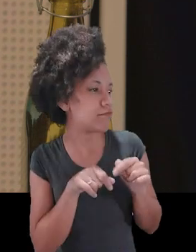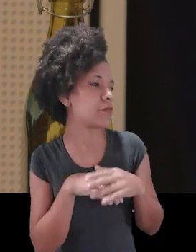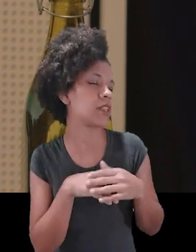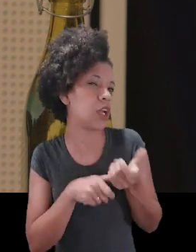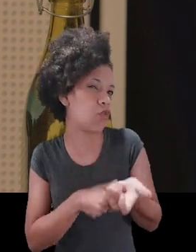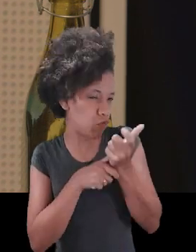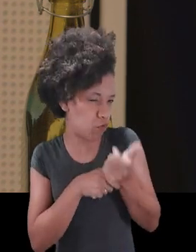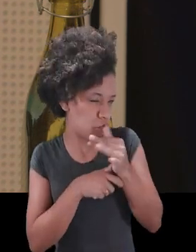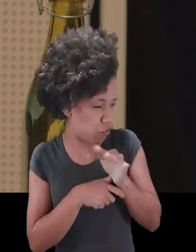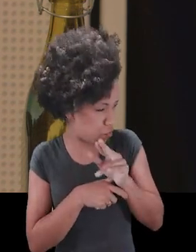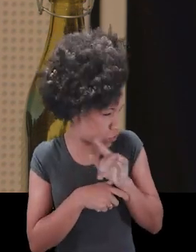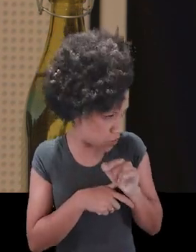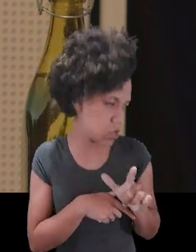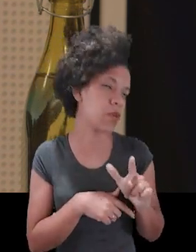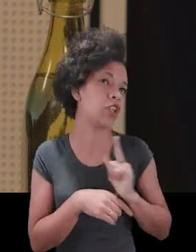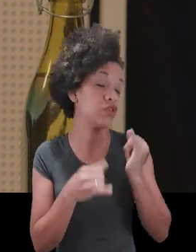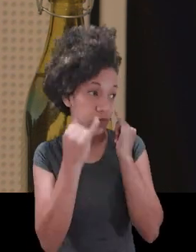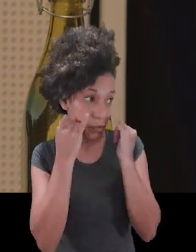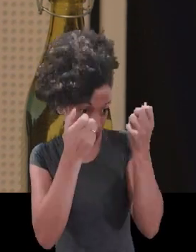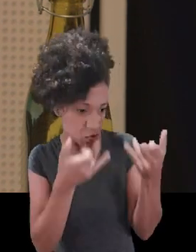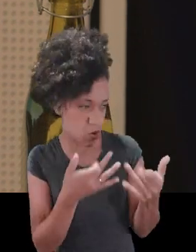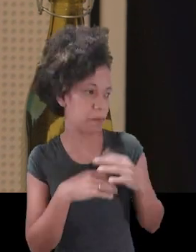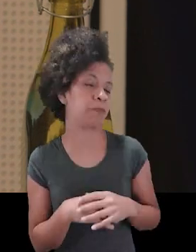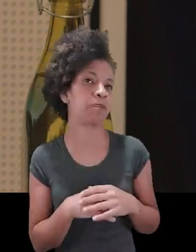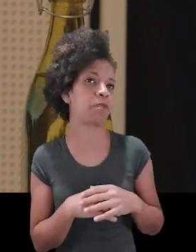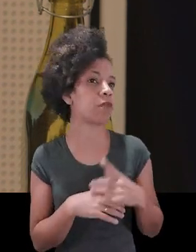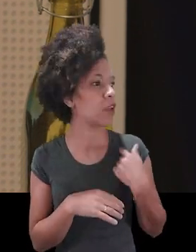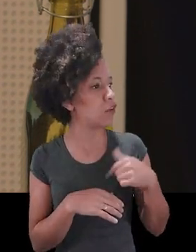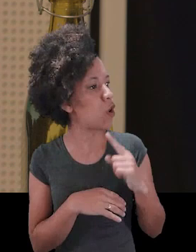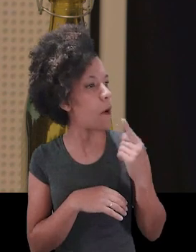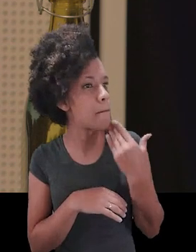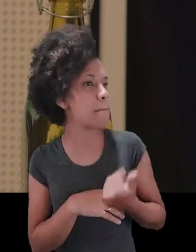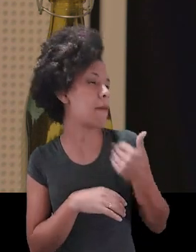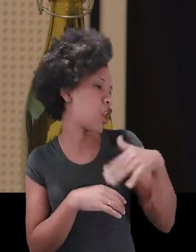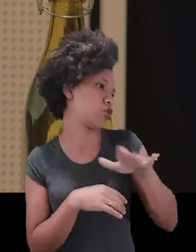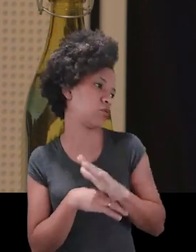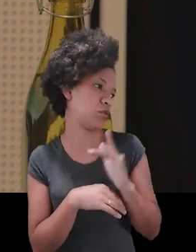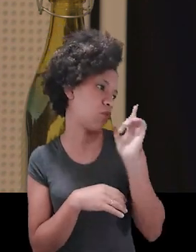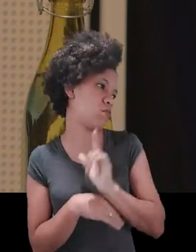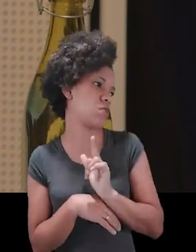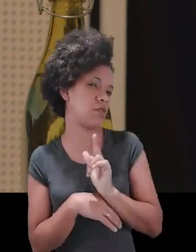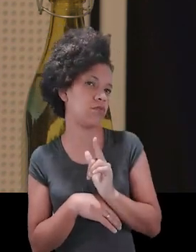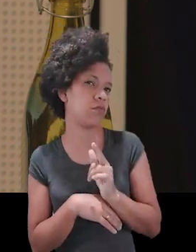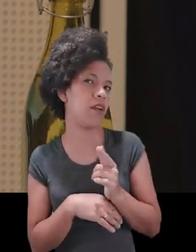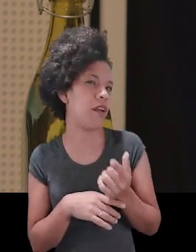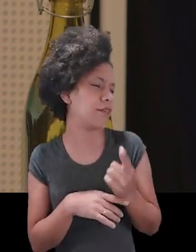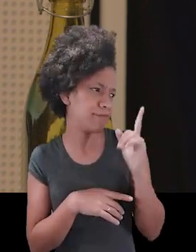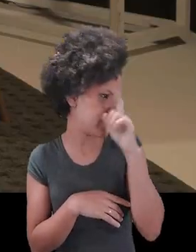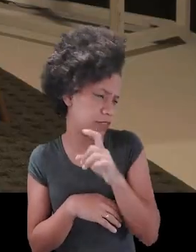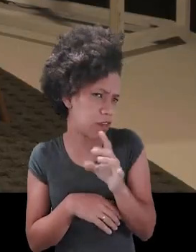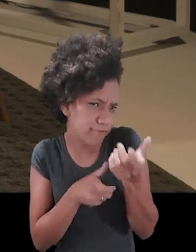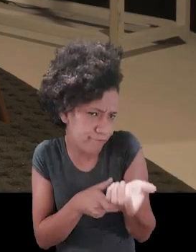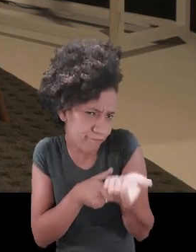tinha que dar uns tiro de fuzil lá tirou estrutura instrução de tiro de fuzil e eu fui o melhor de todos eu consegui não era muito